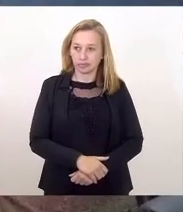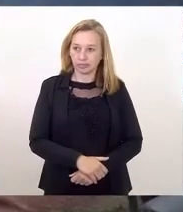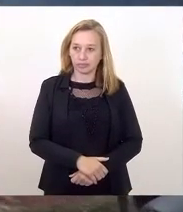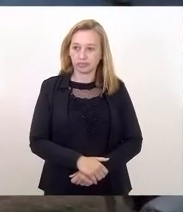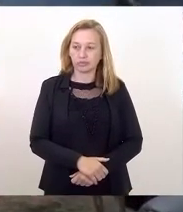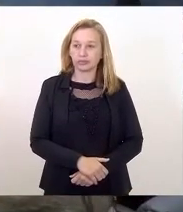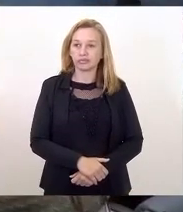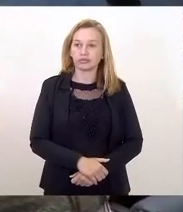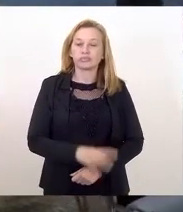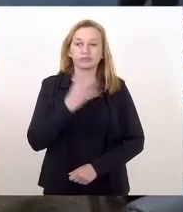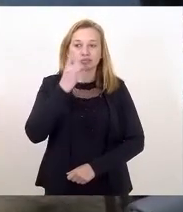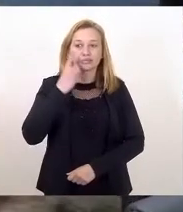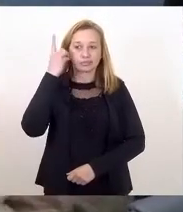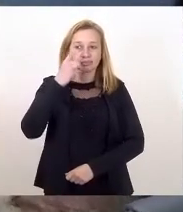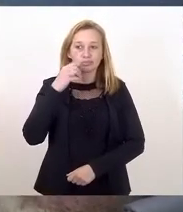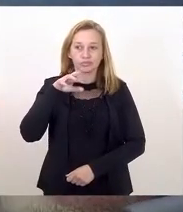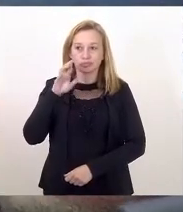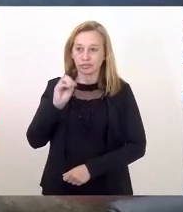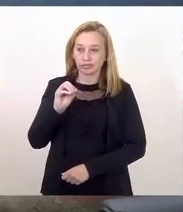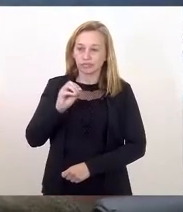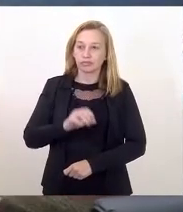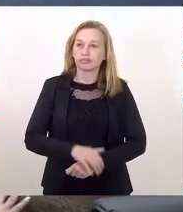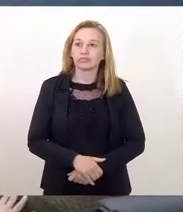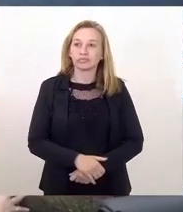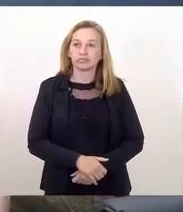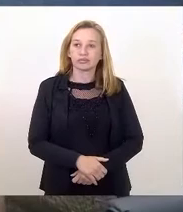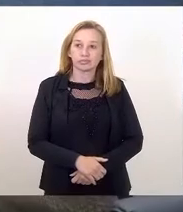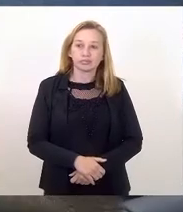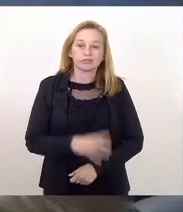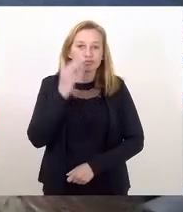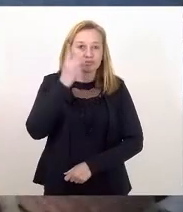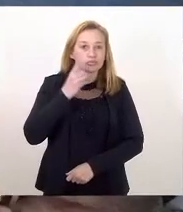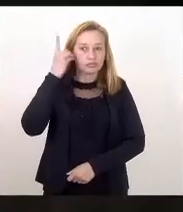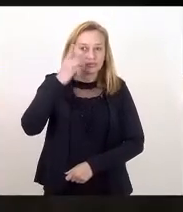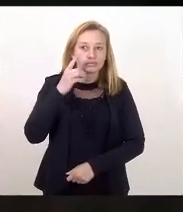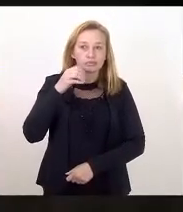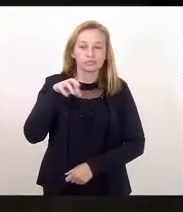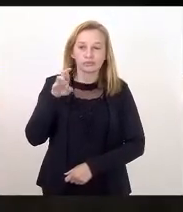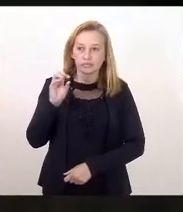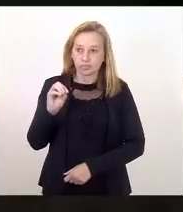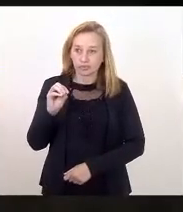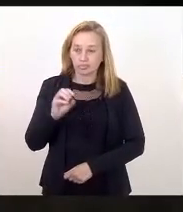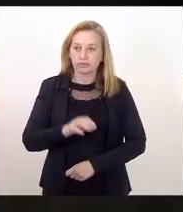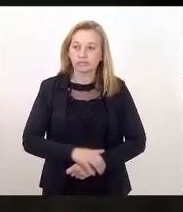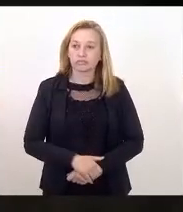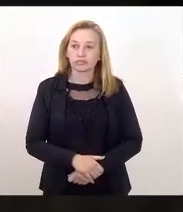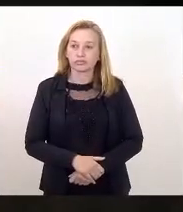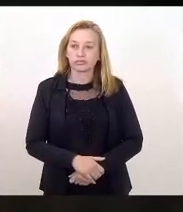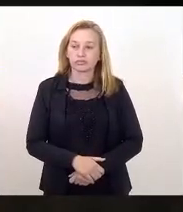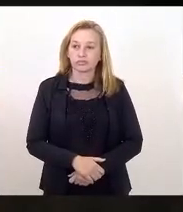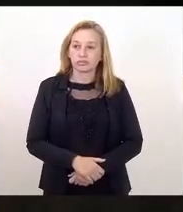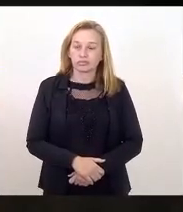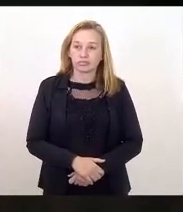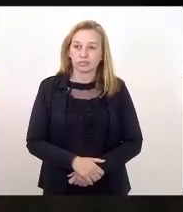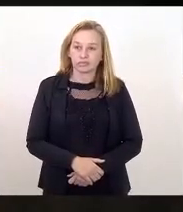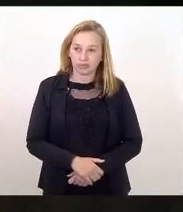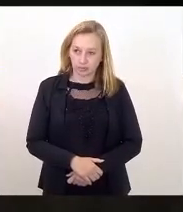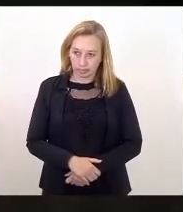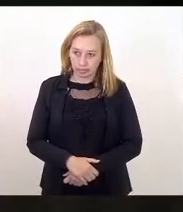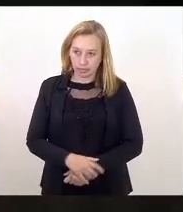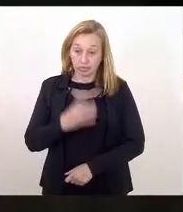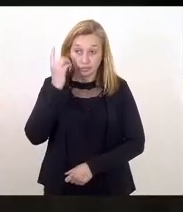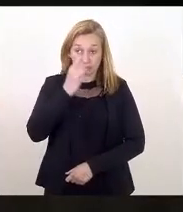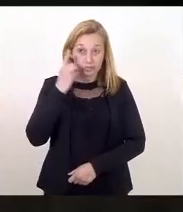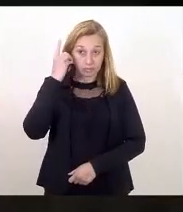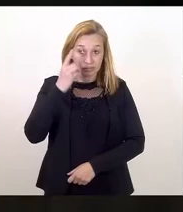Deputado Bruno Dauaire. Deputado Bruno Dauaire. Deputado